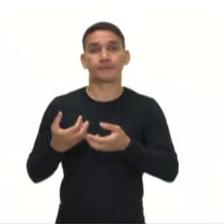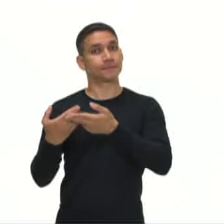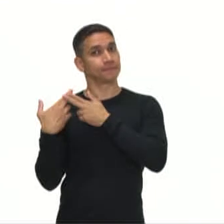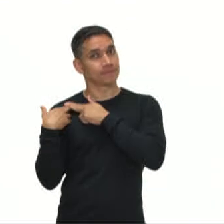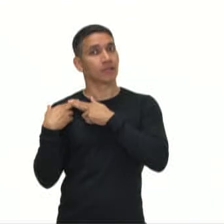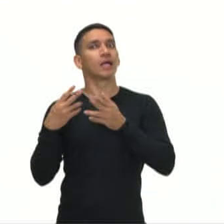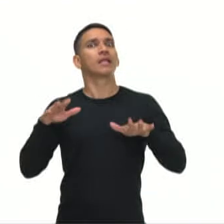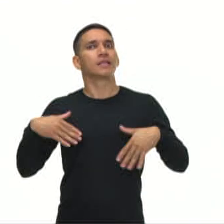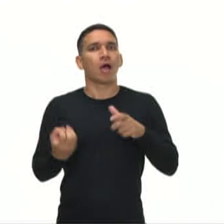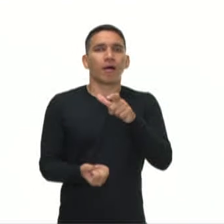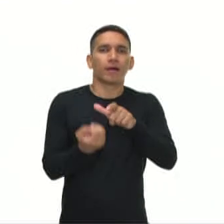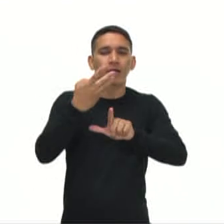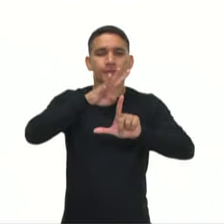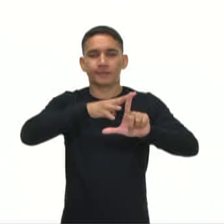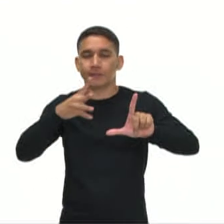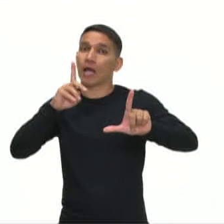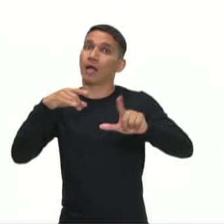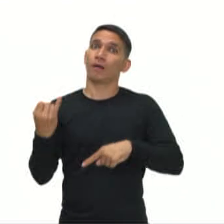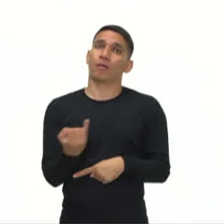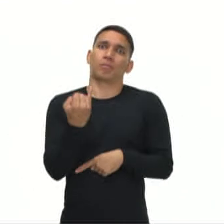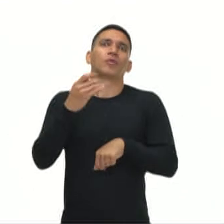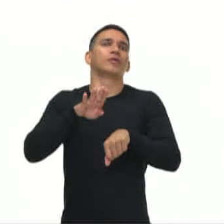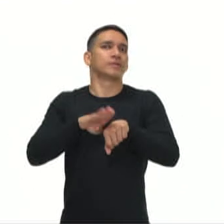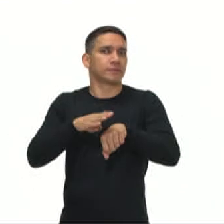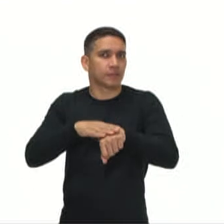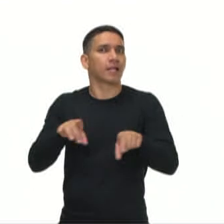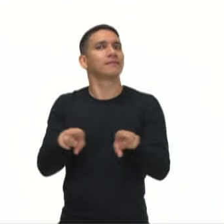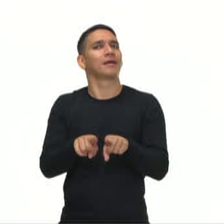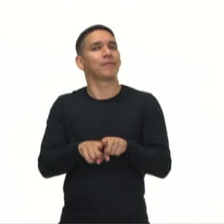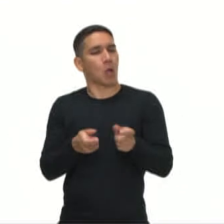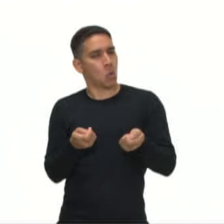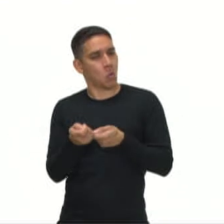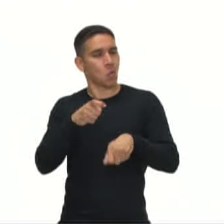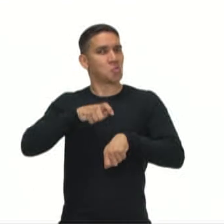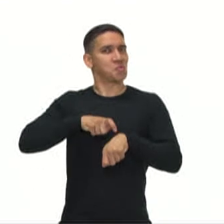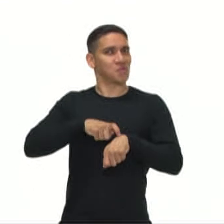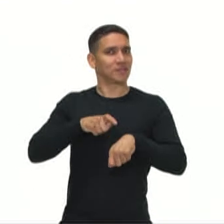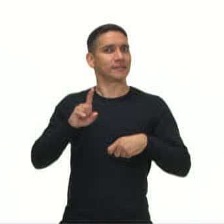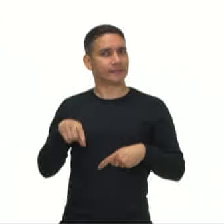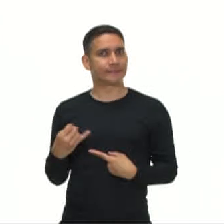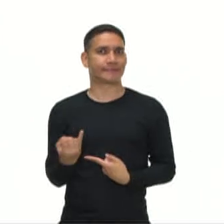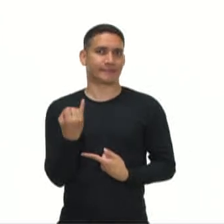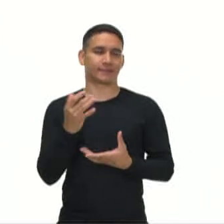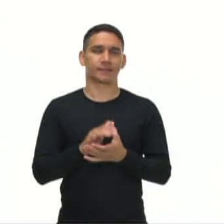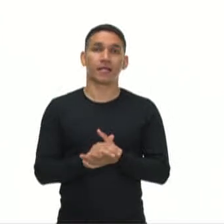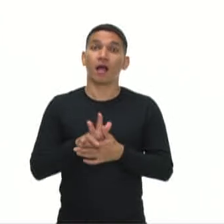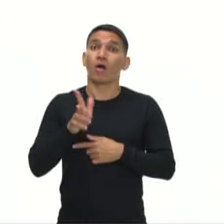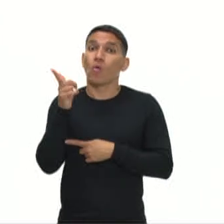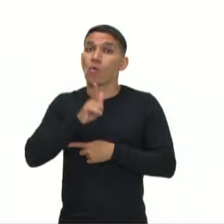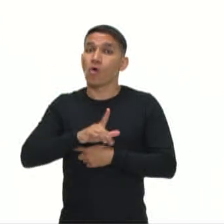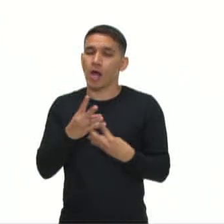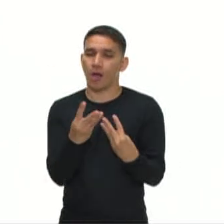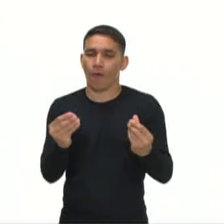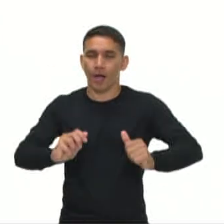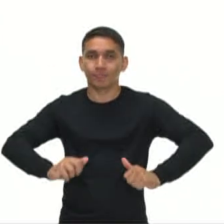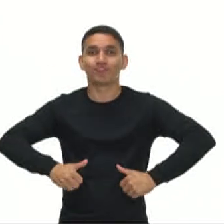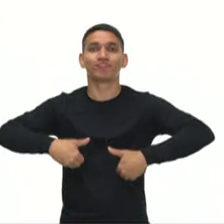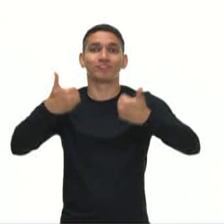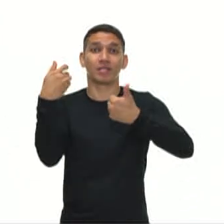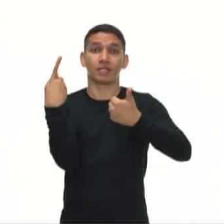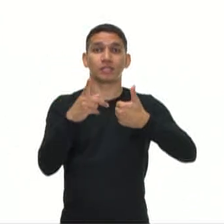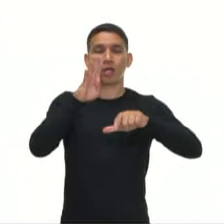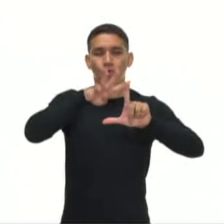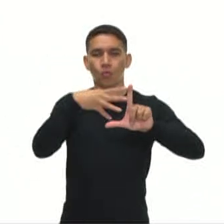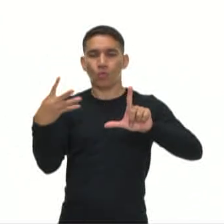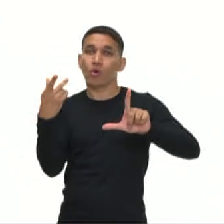de estudos é essencial, assim como fazer uma gestão do tempo, né? E isso vai otimizar o seu cronograma, vai